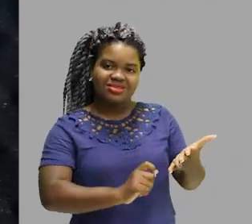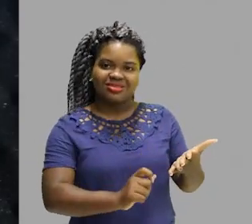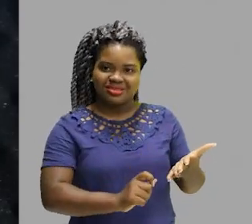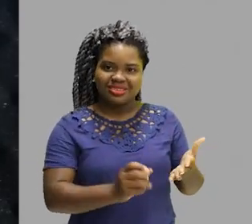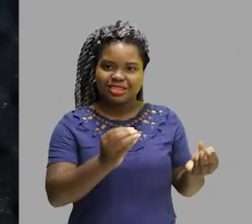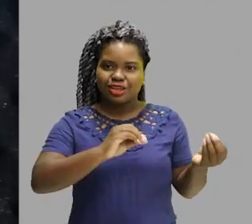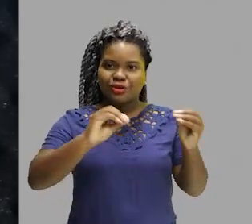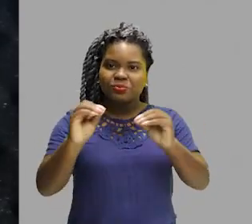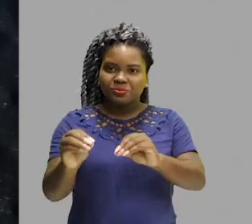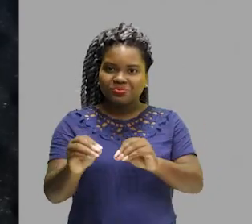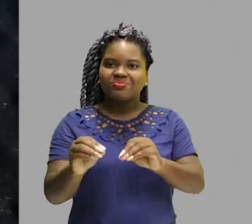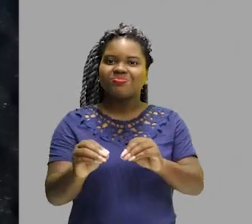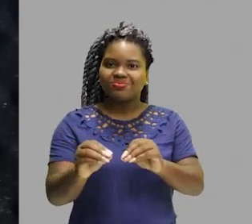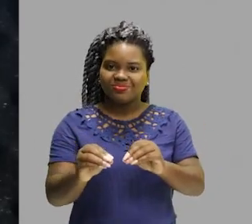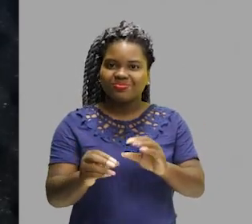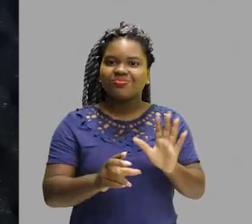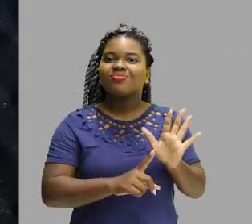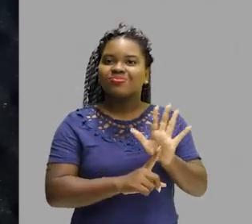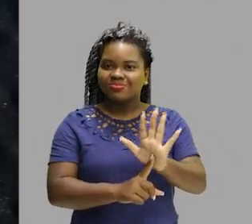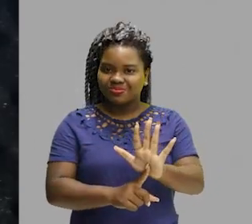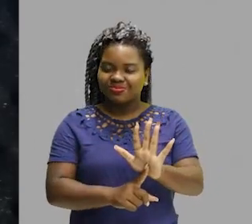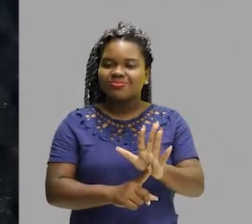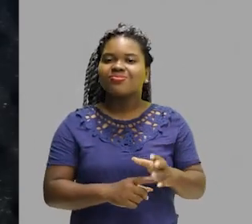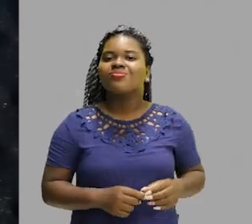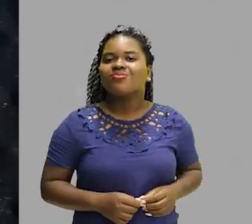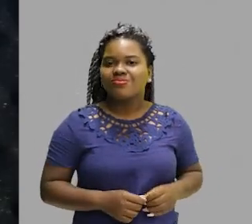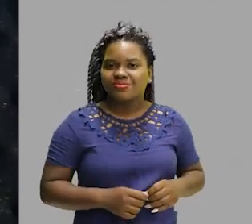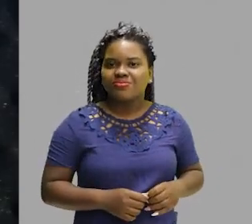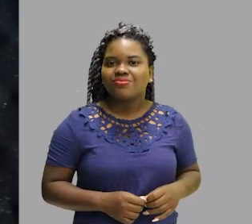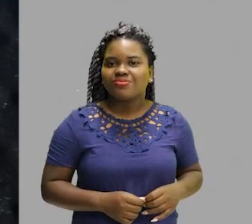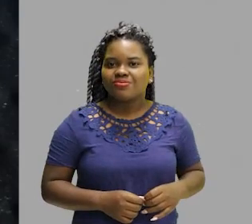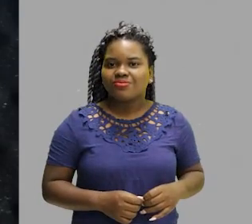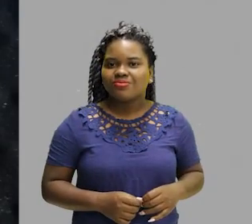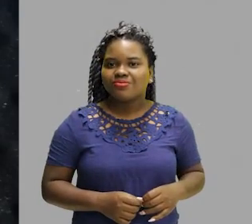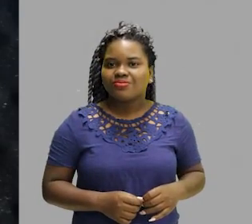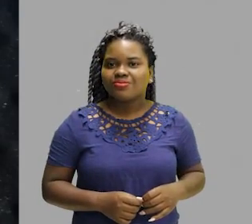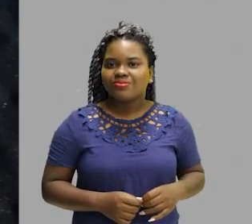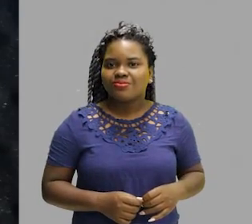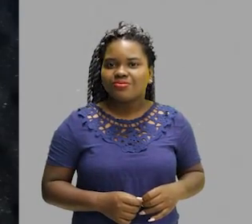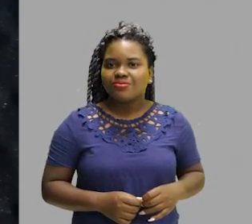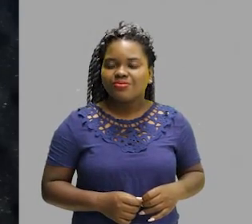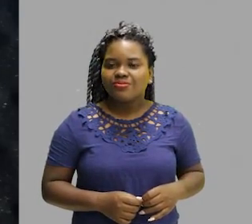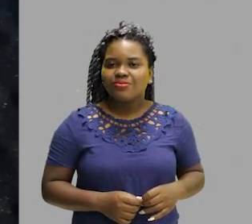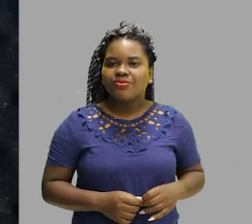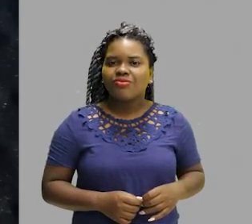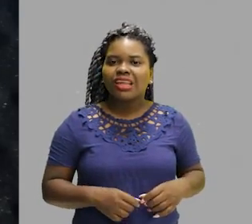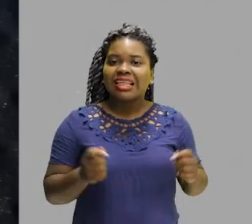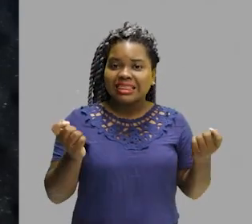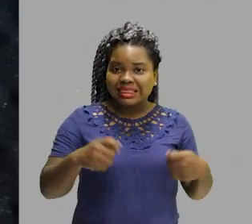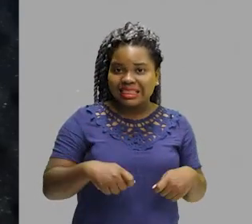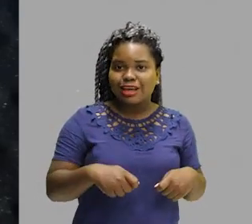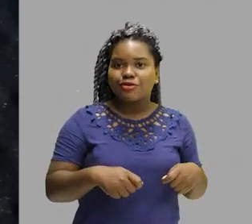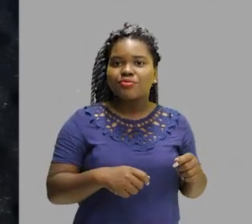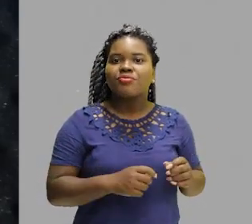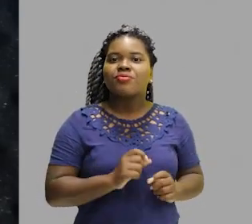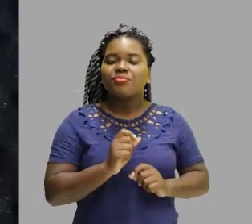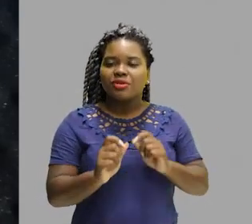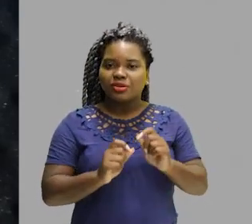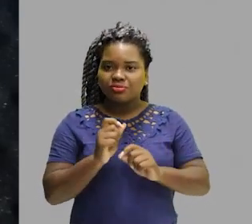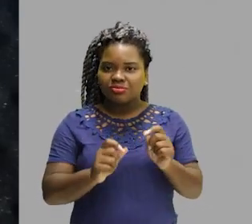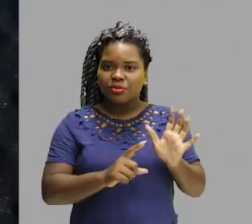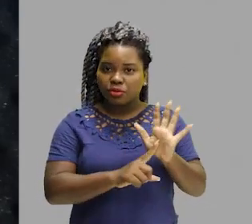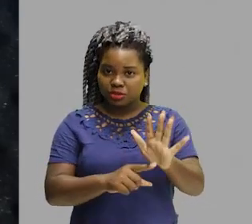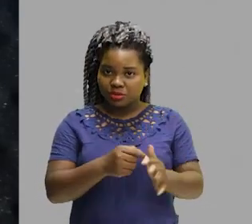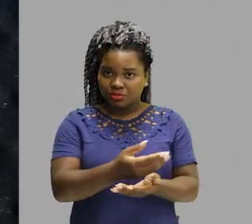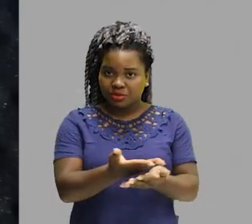vocês, a subjetividade do eu lírico que me permitiu escrever versos. E aí tem